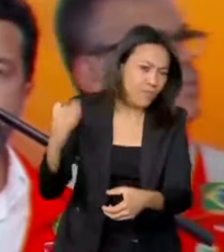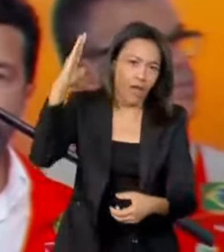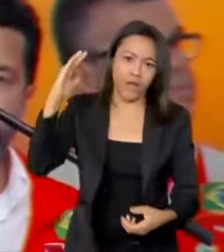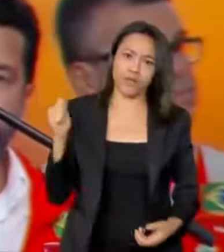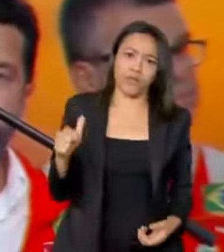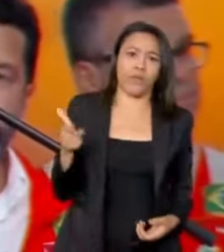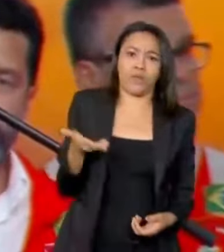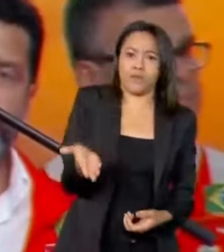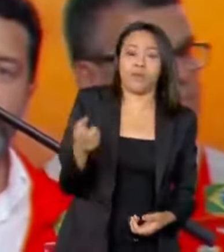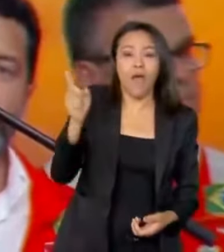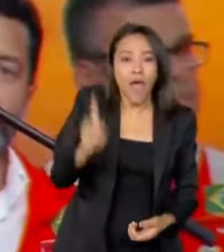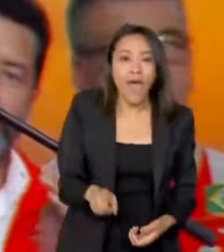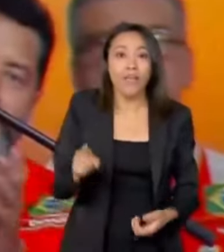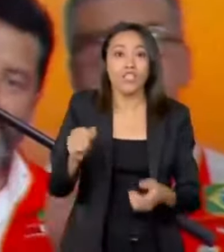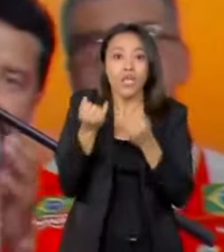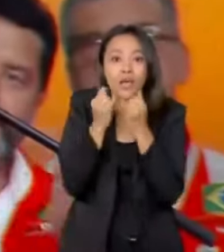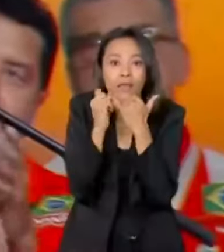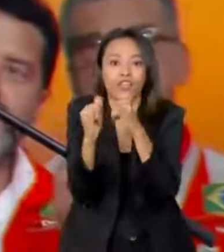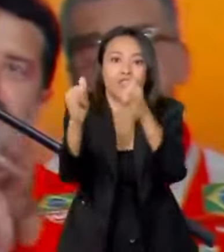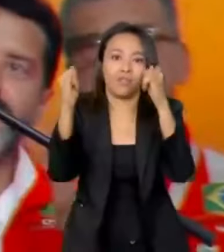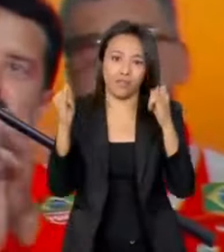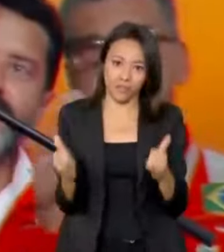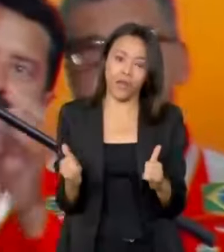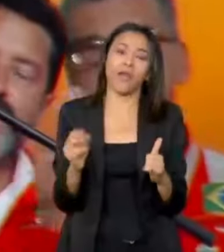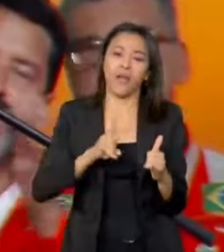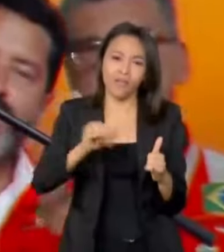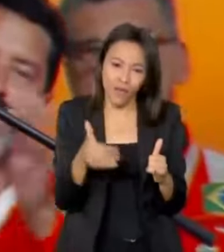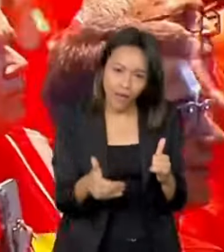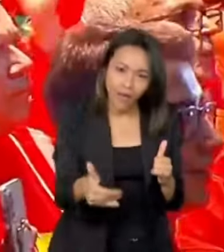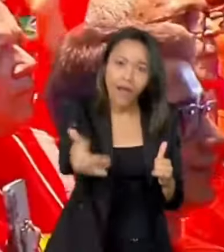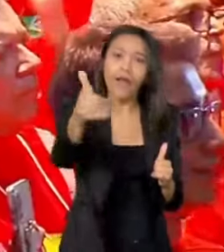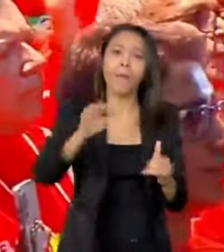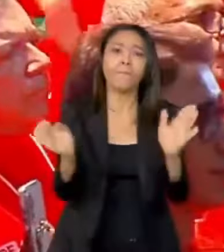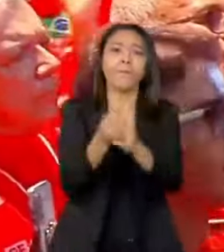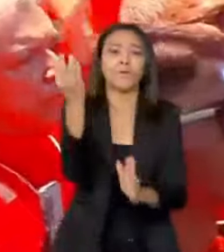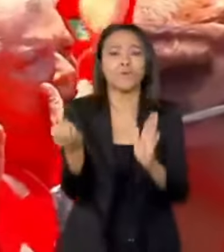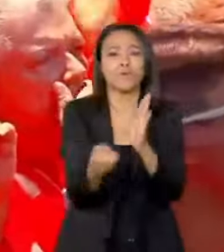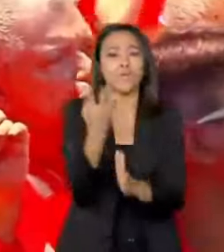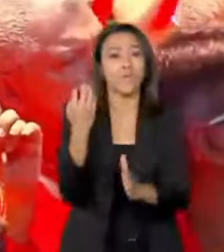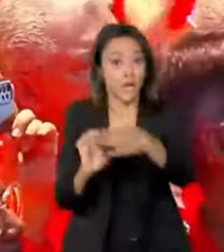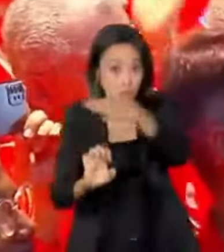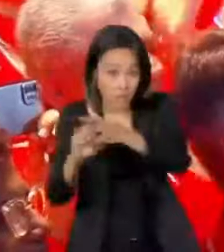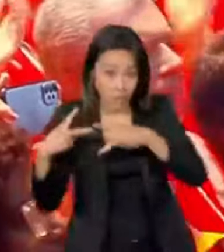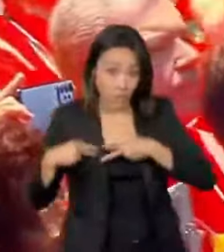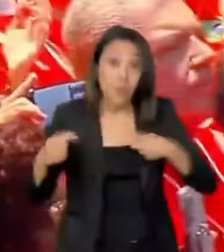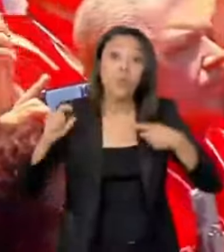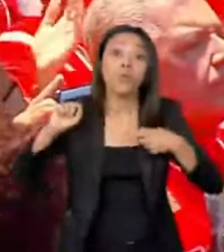indústria de energia. E ela vai produzir o que for necessário.